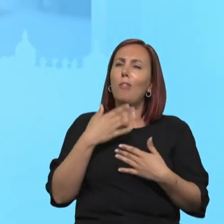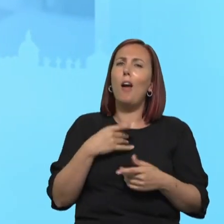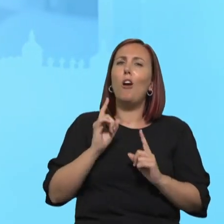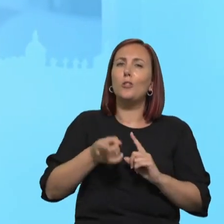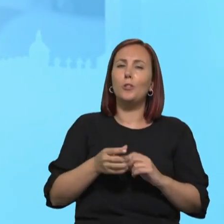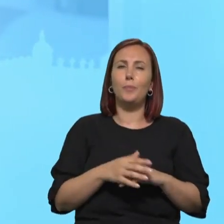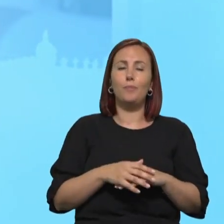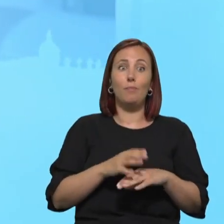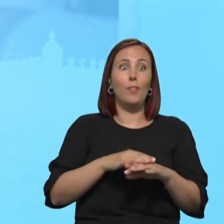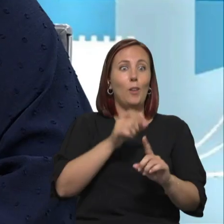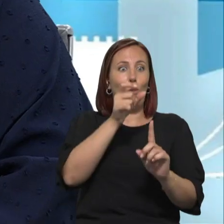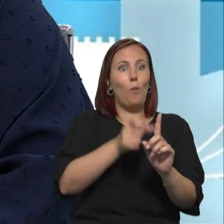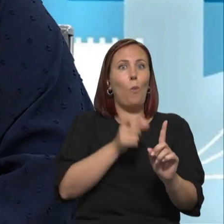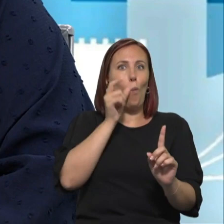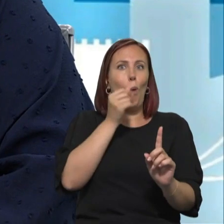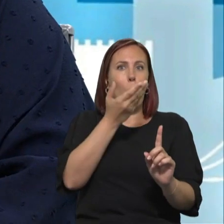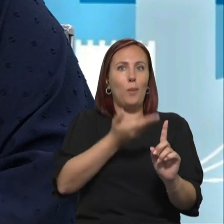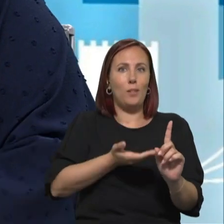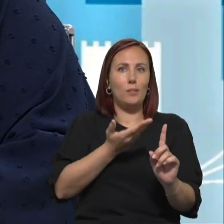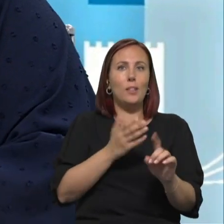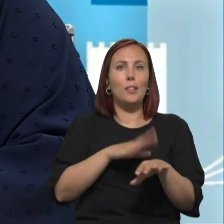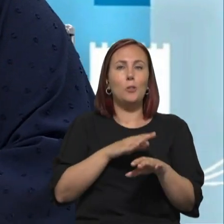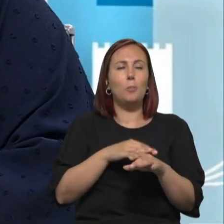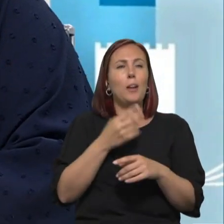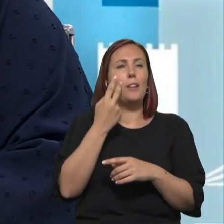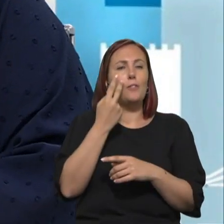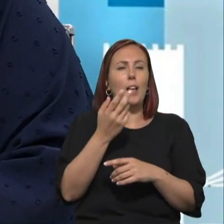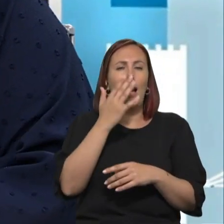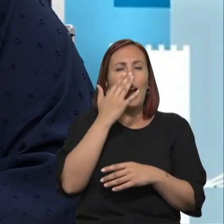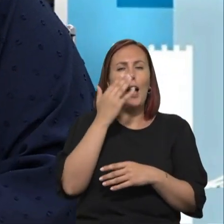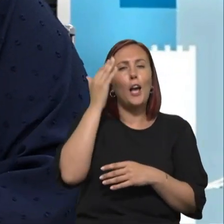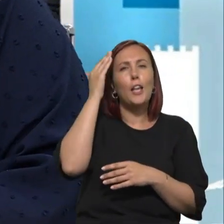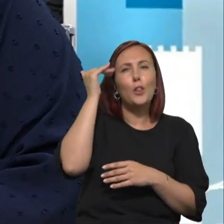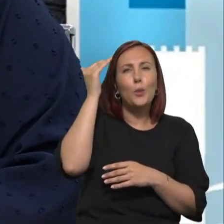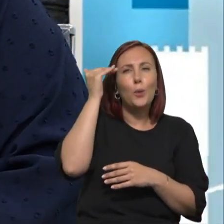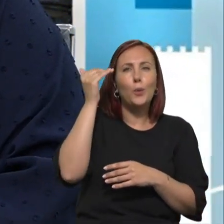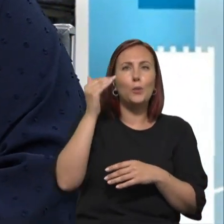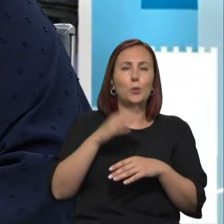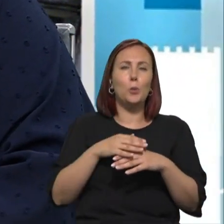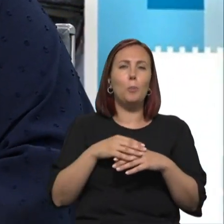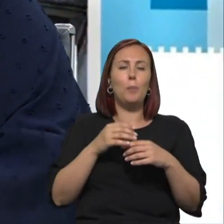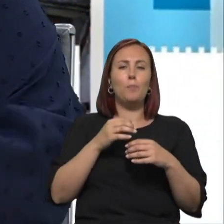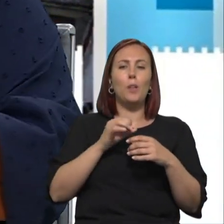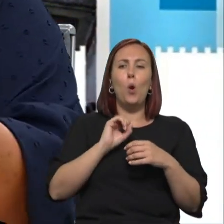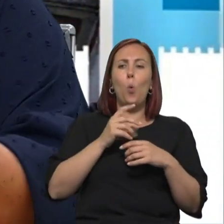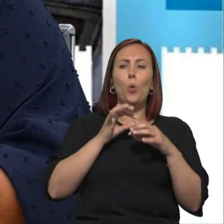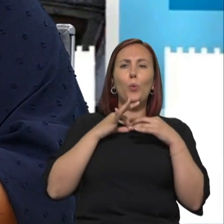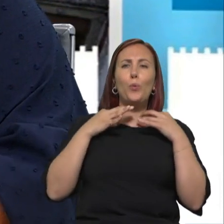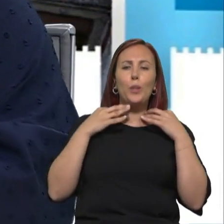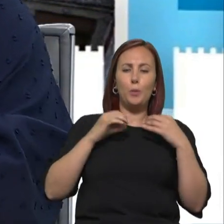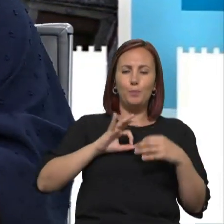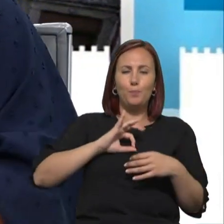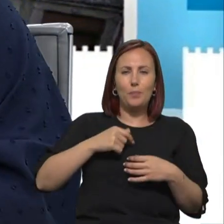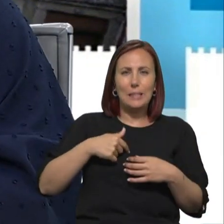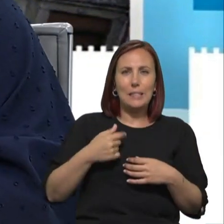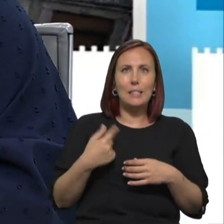precisamente o homem em si, não é? Estamos muito acostumados a ver a figura velhinha, se calhar nas medalhas das nossas avós, ou ouvir falar